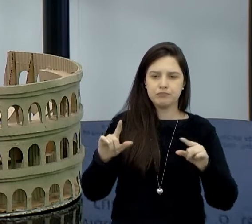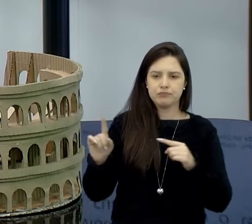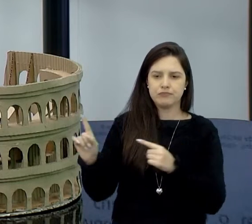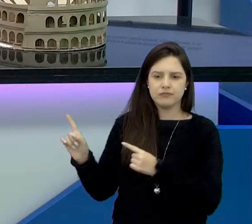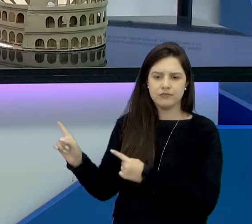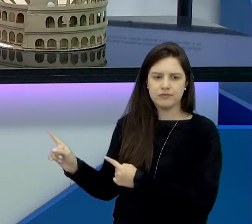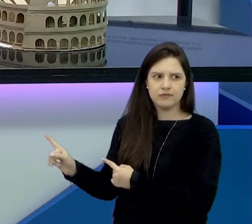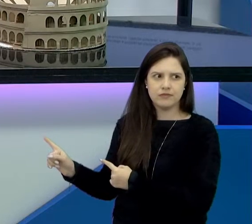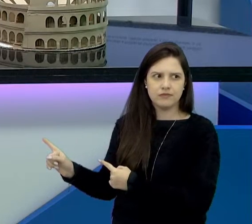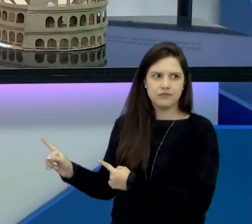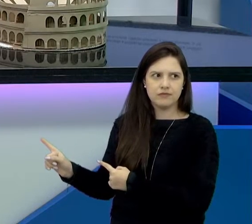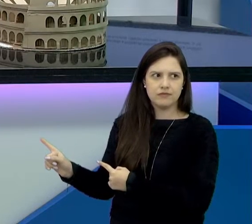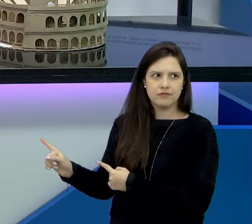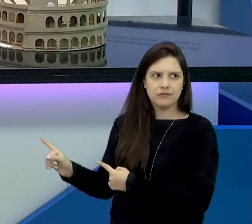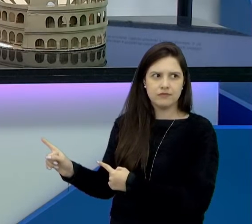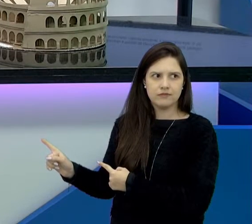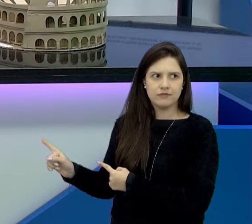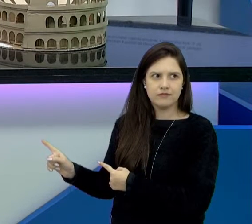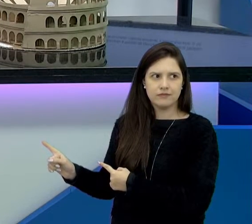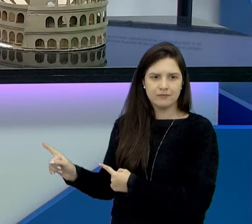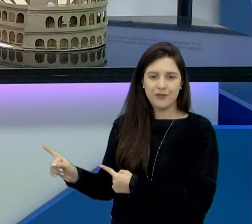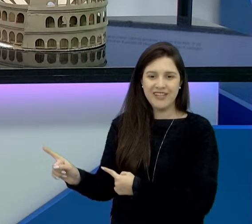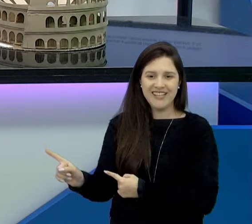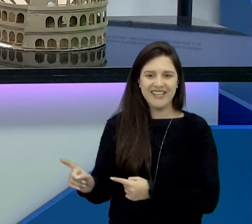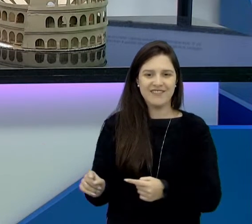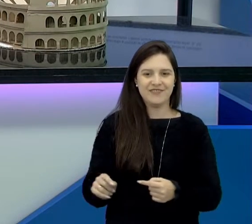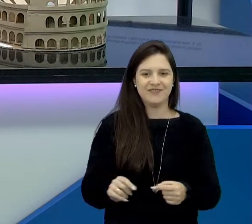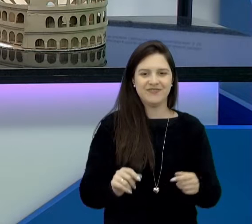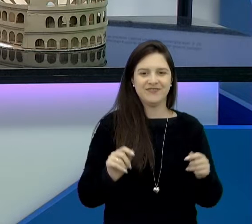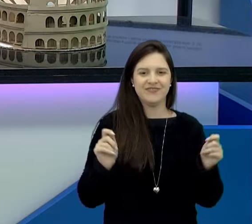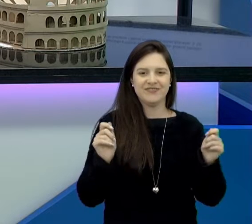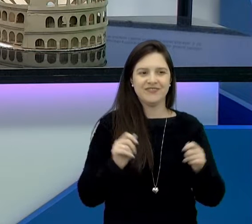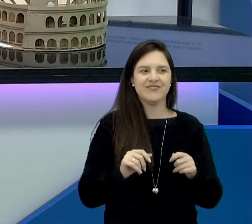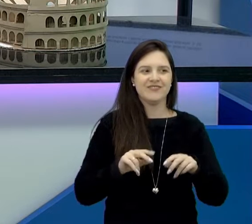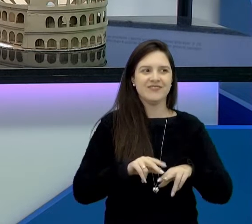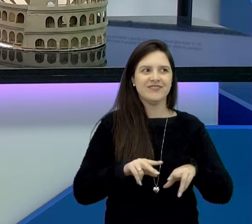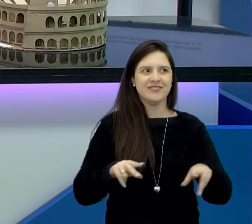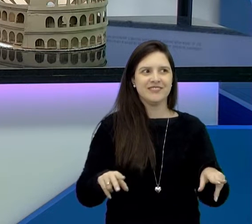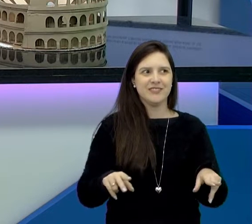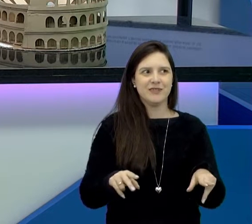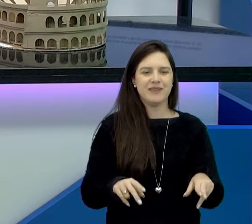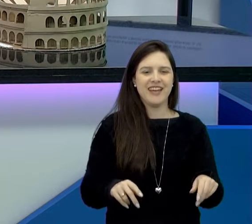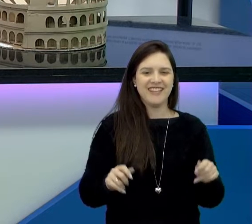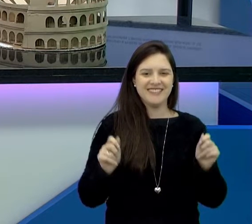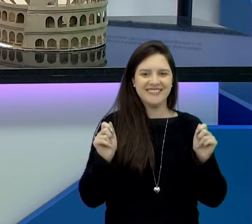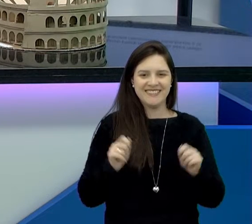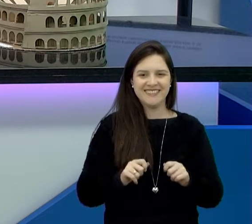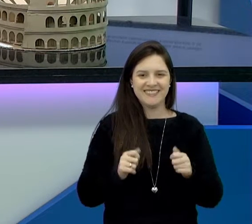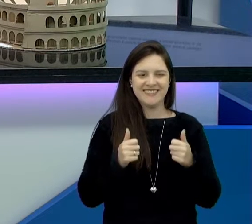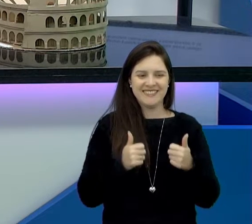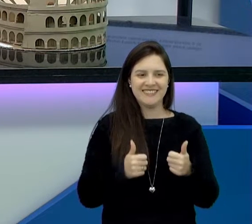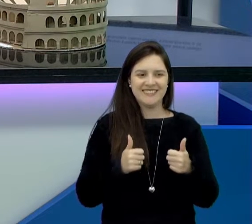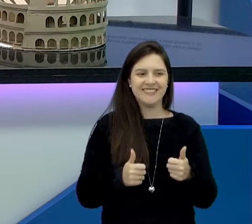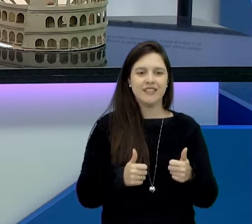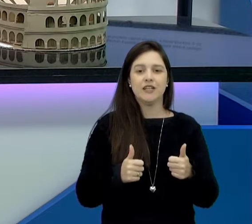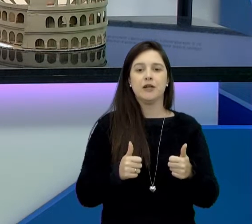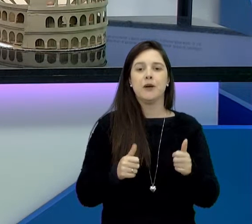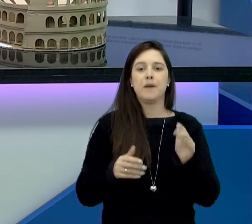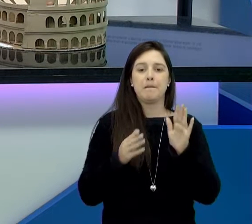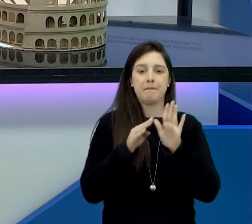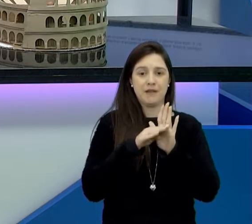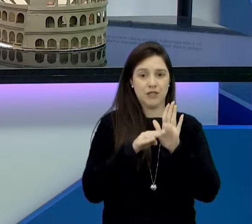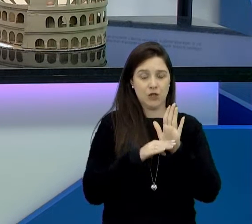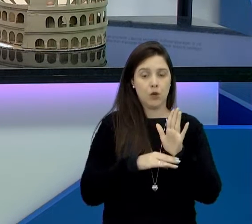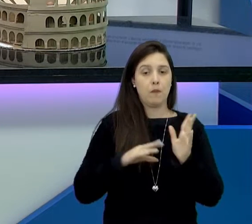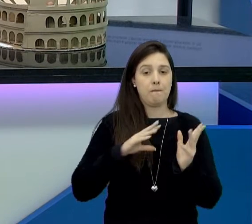fontes tangíveis. Né? Que aqui, ó, é o Coliseu de Roma. E ele é um patrimônio